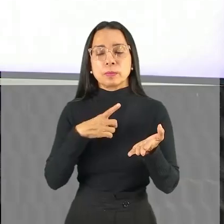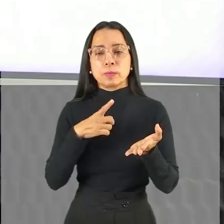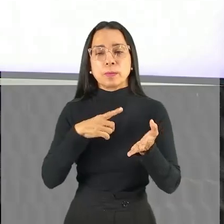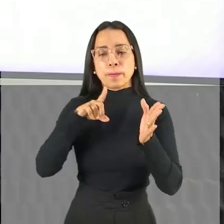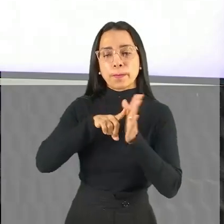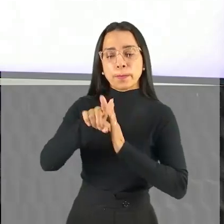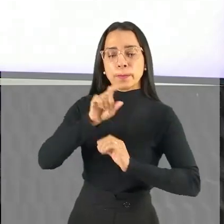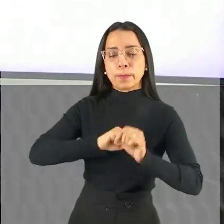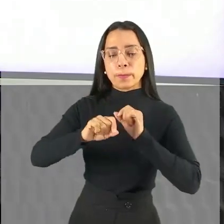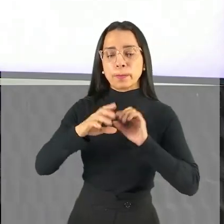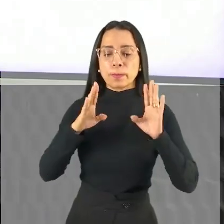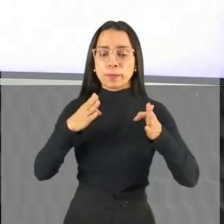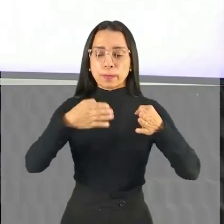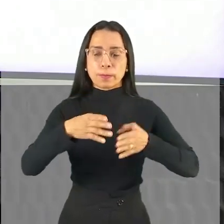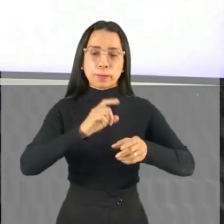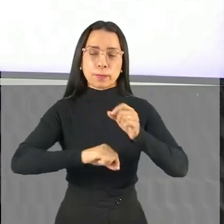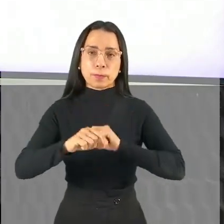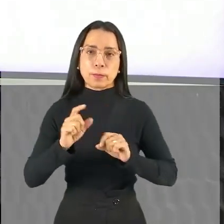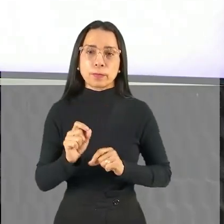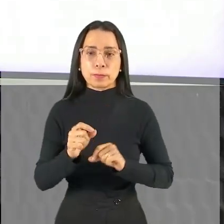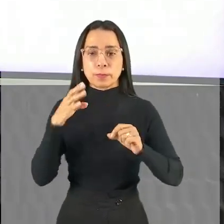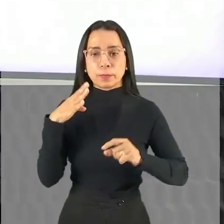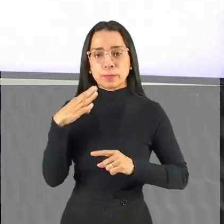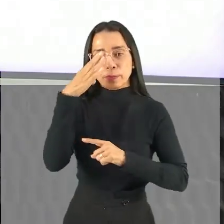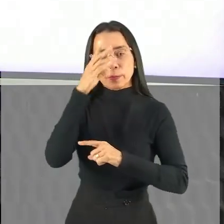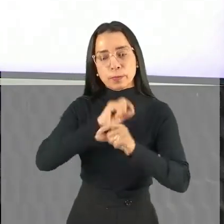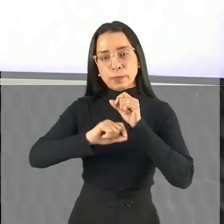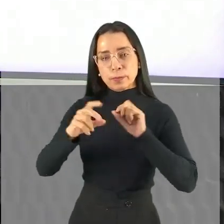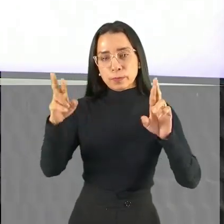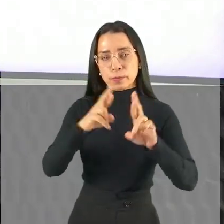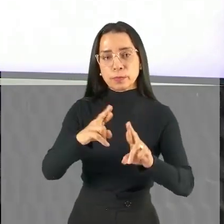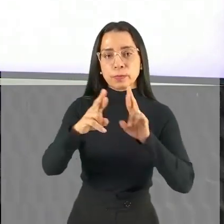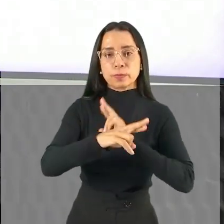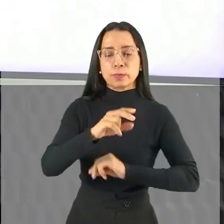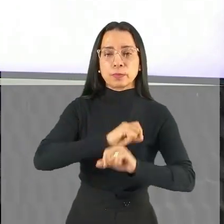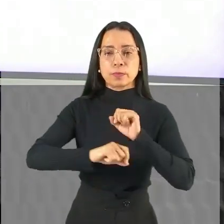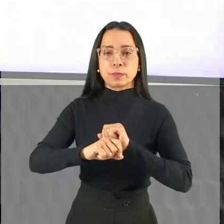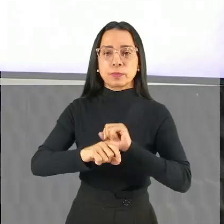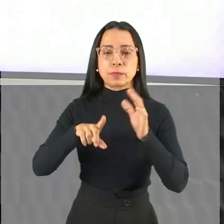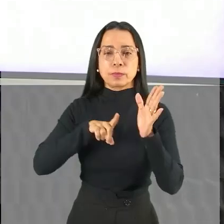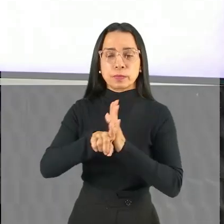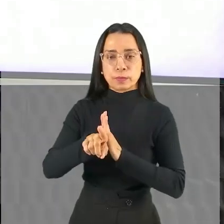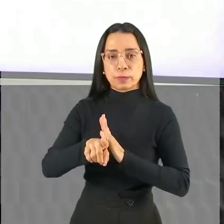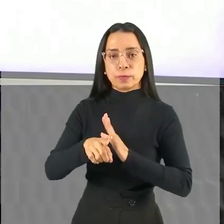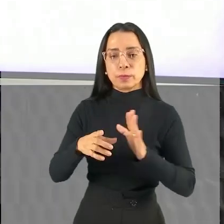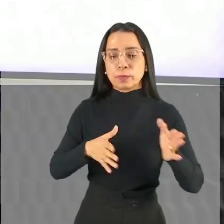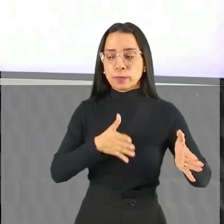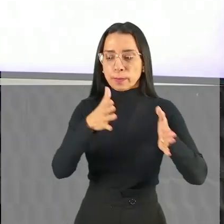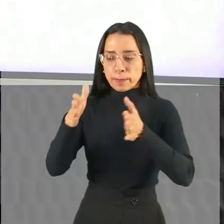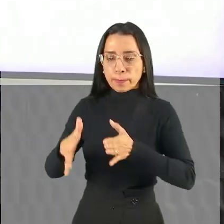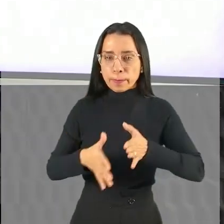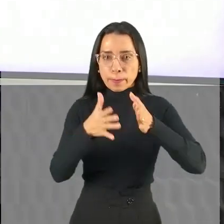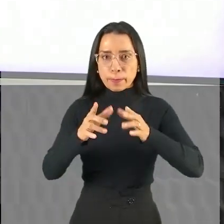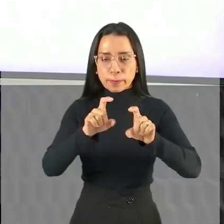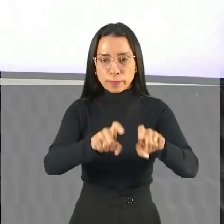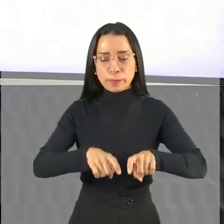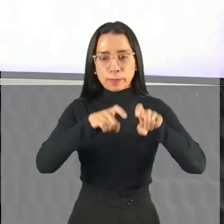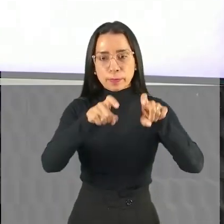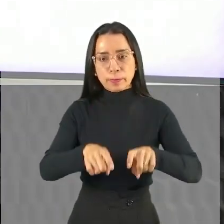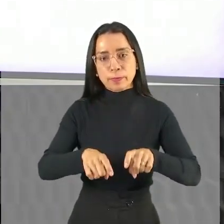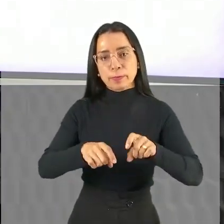que são abordadas, esses conteúdos que são abordados, mas principalmente em relação, né, à questão da produção agrícola